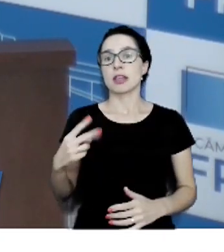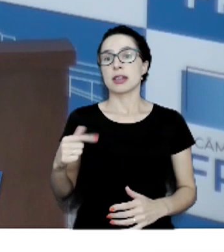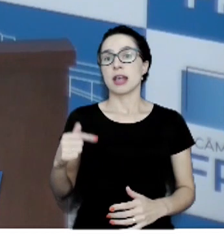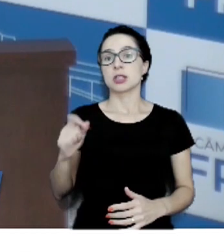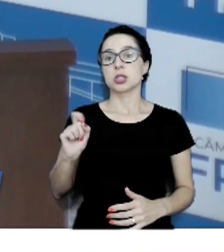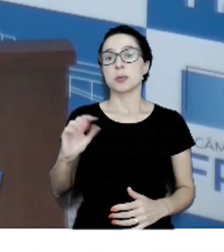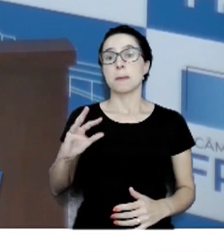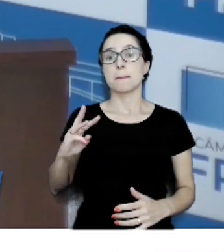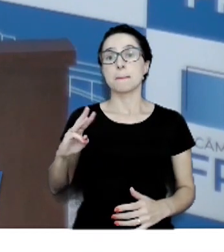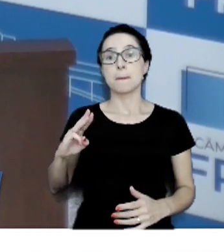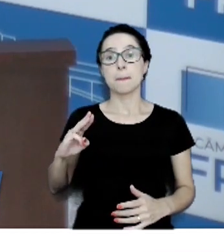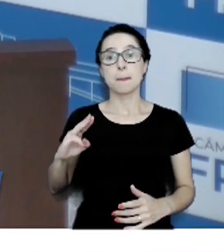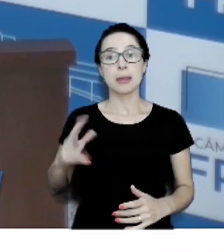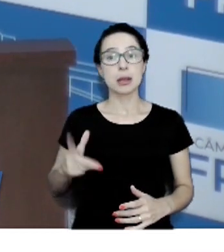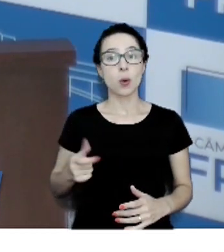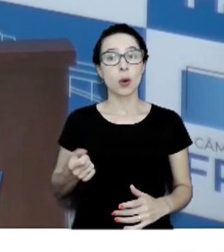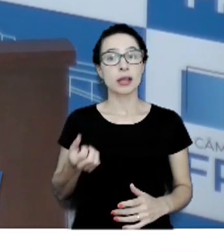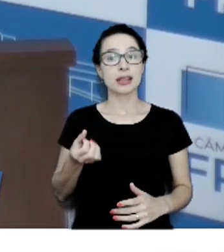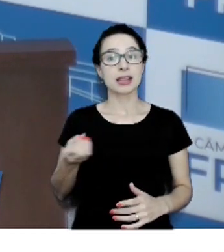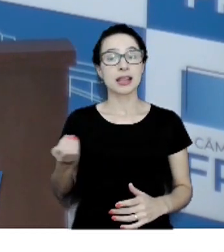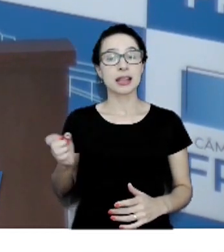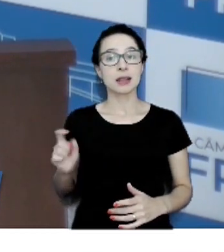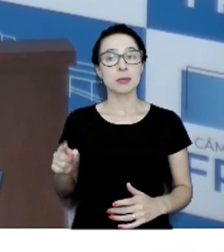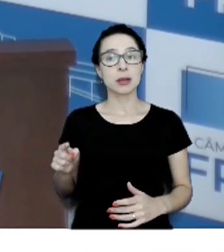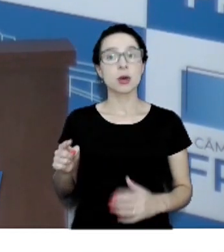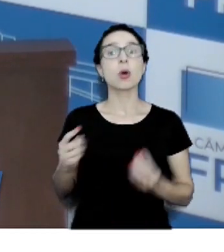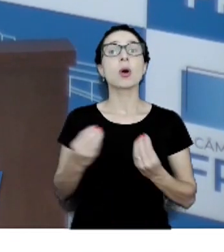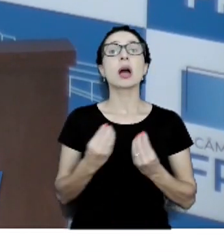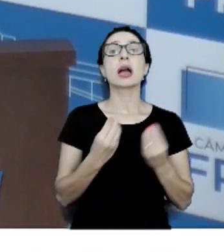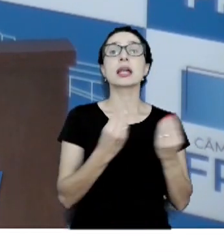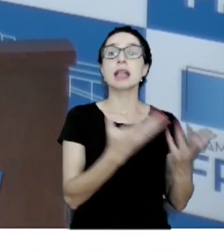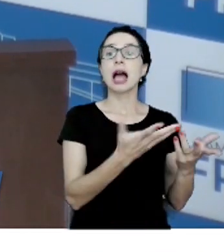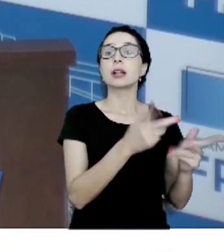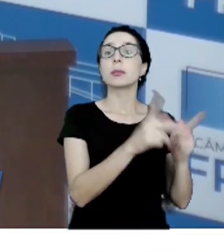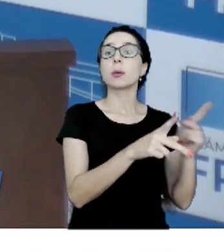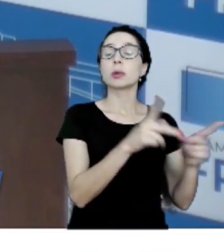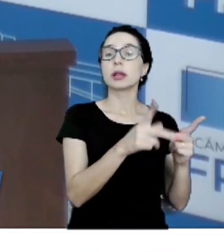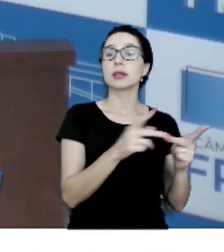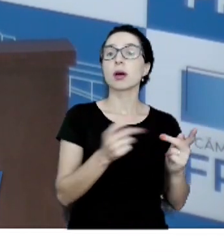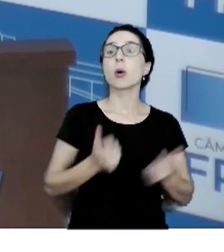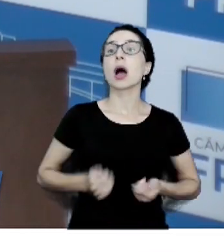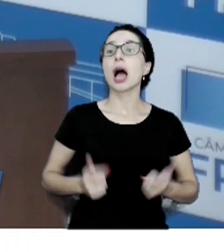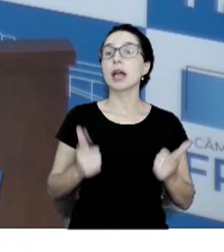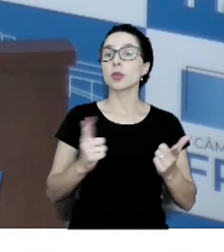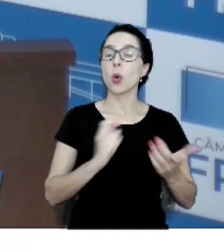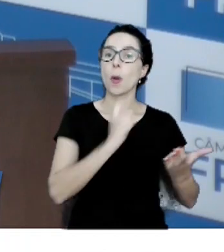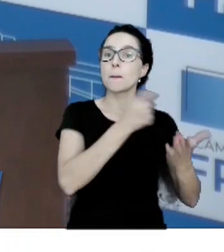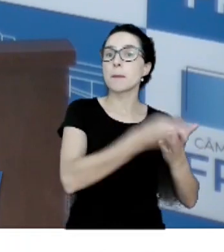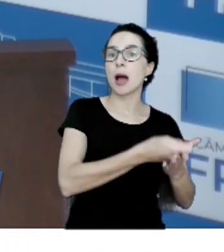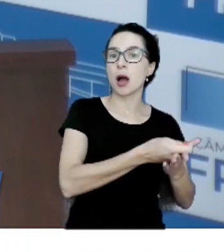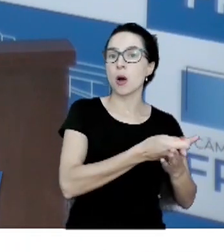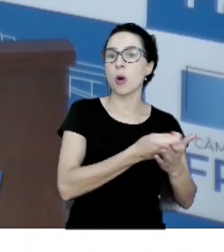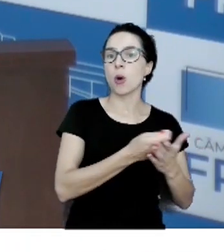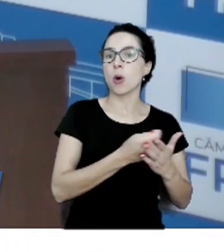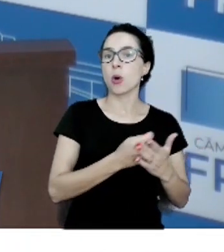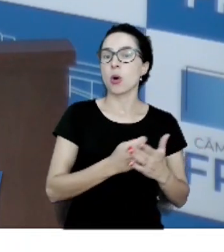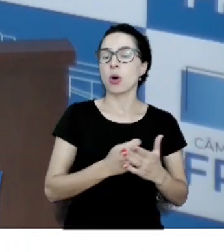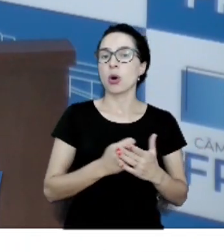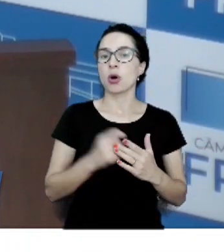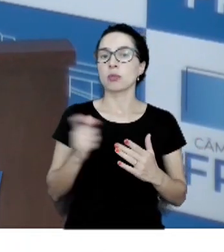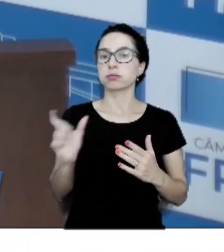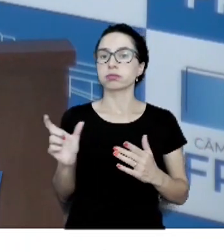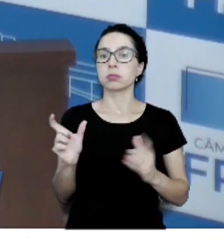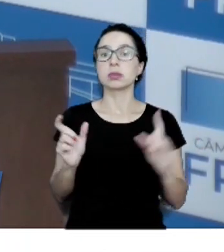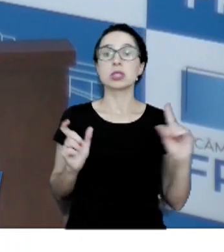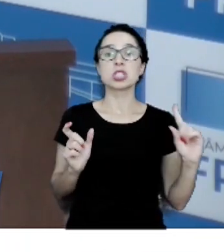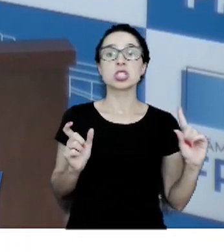600. E o que foi entregue para a população? Que foi pago pelo orçamento?